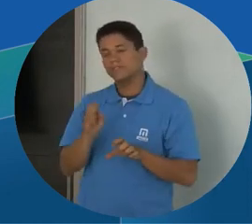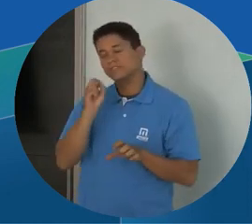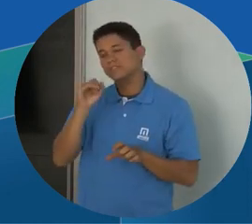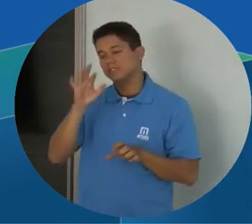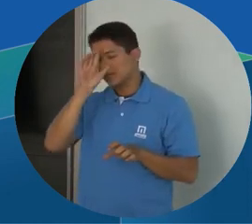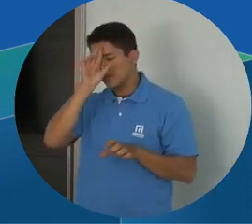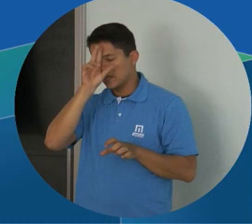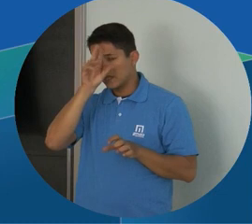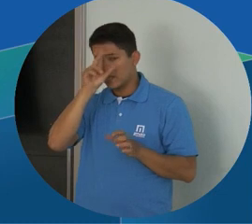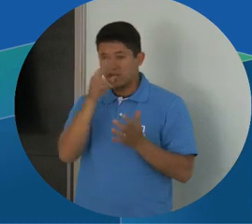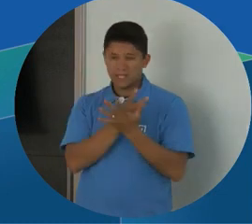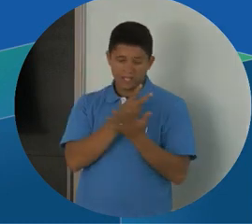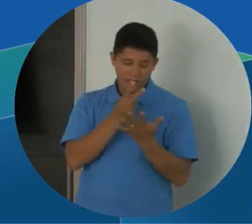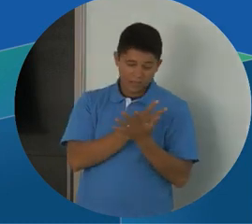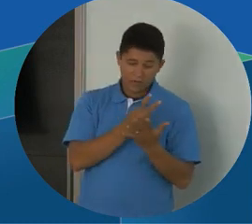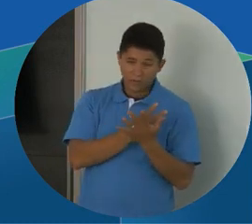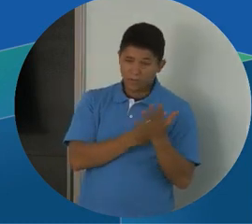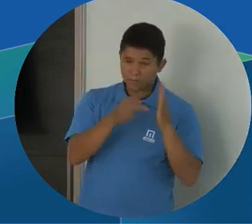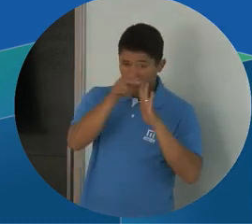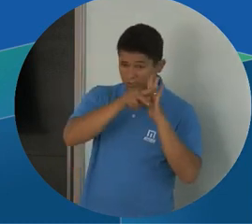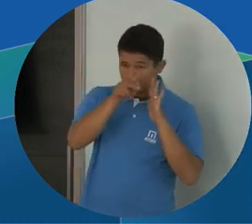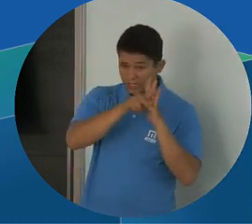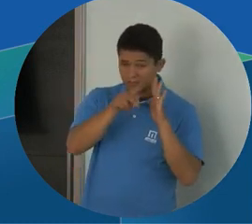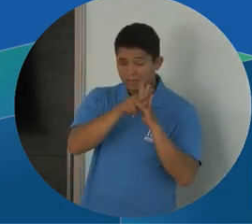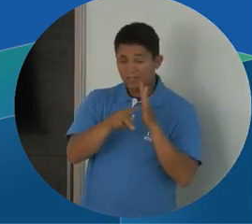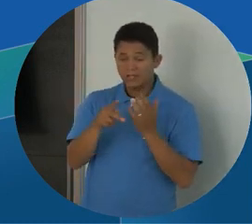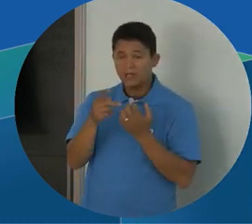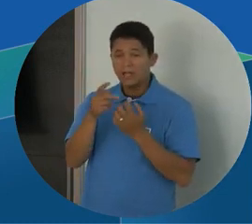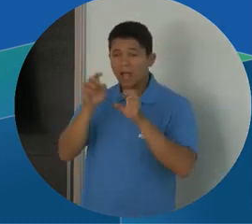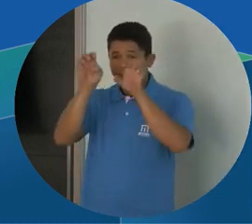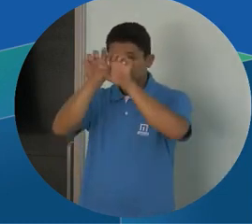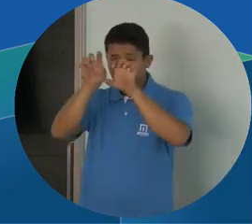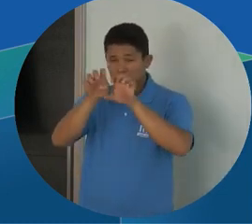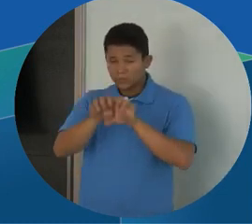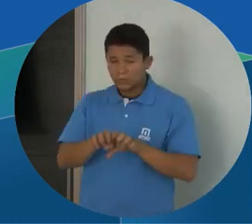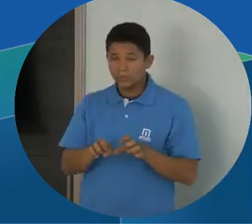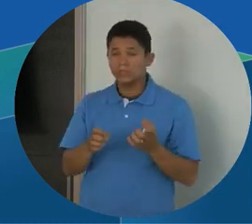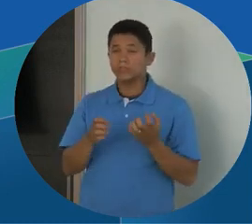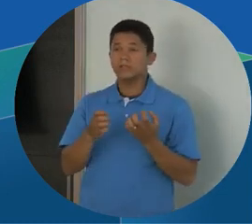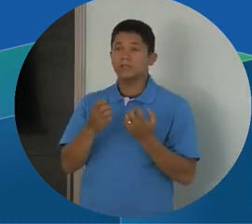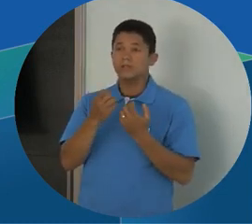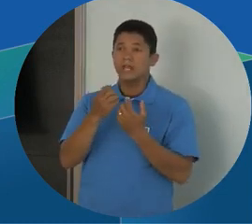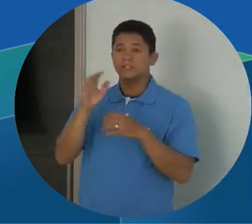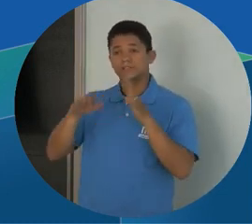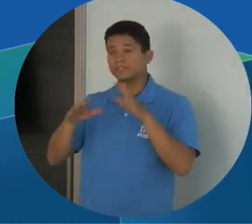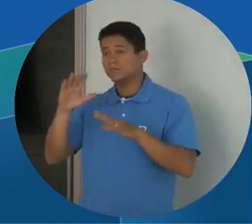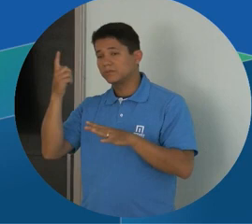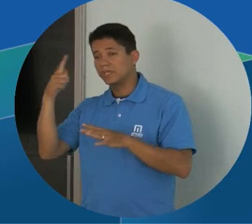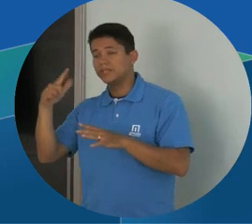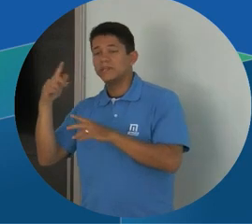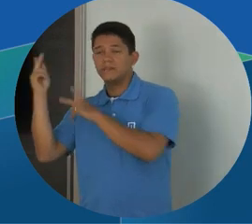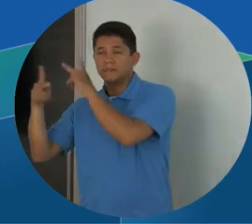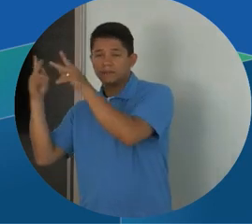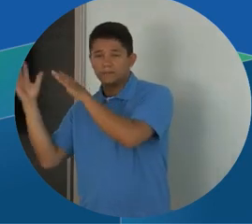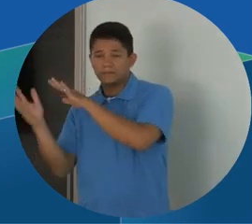a estrutura precisa ser reforçada, não há nenhuma incidência de intempéries, nenhuma broca, bicheira no